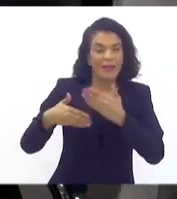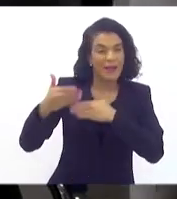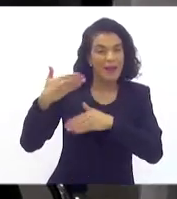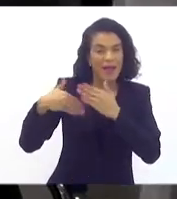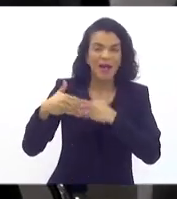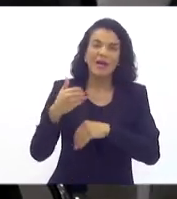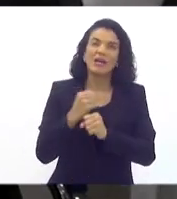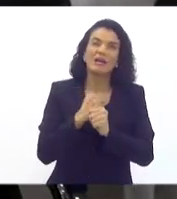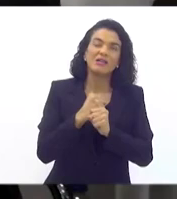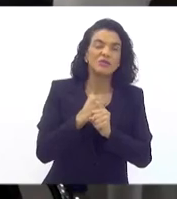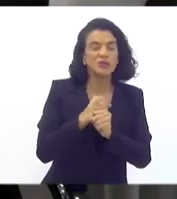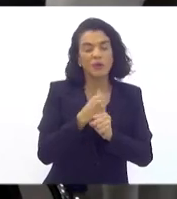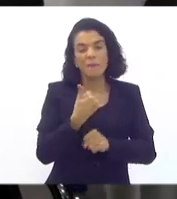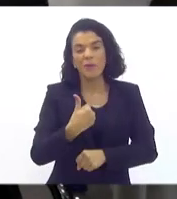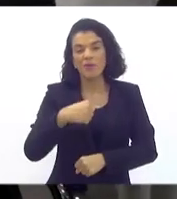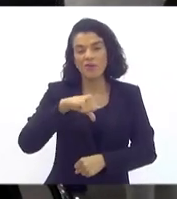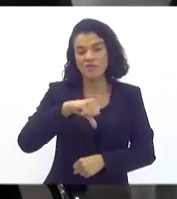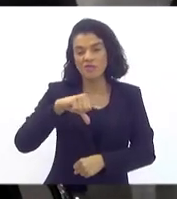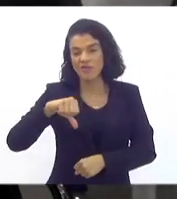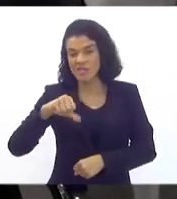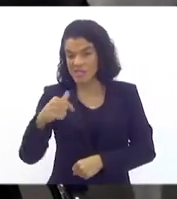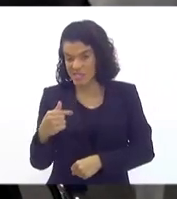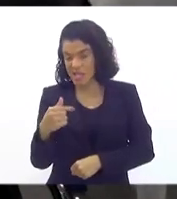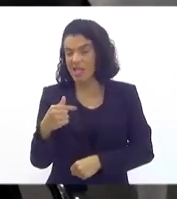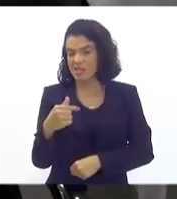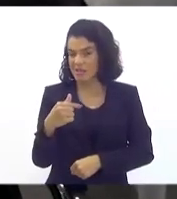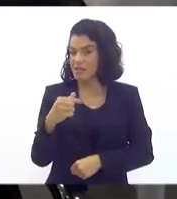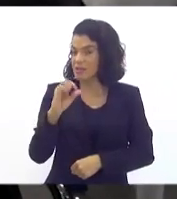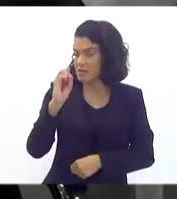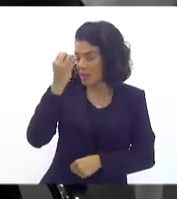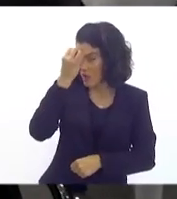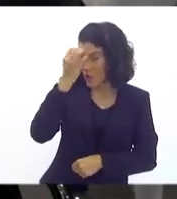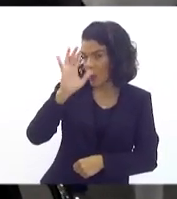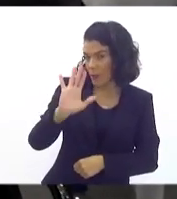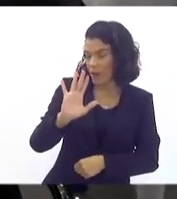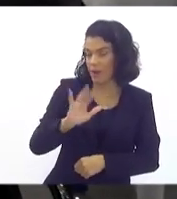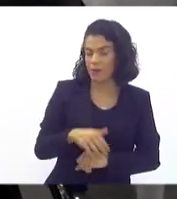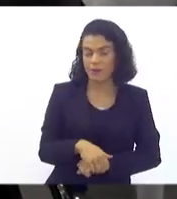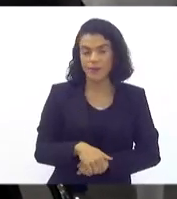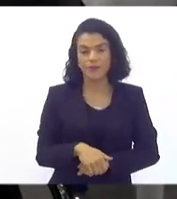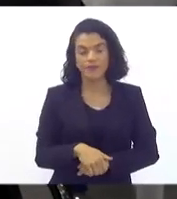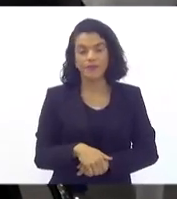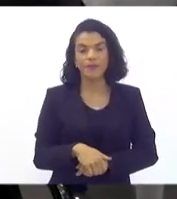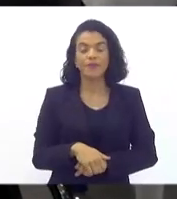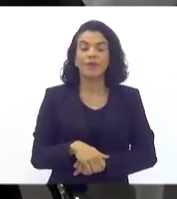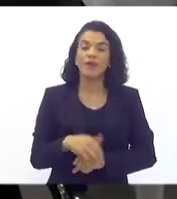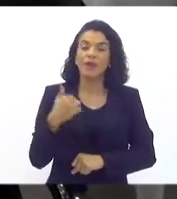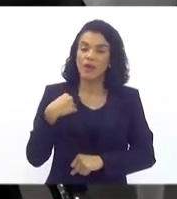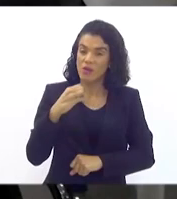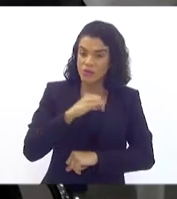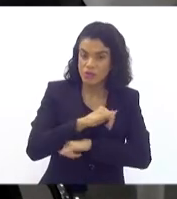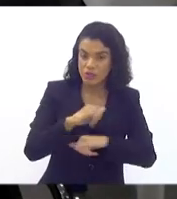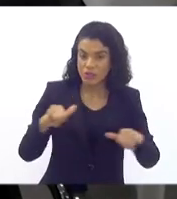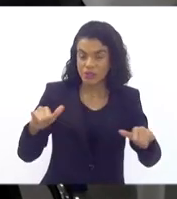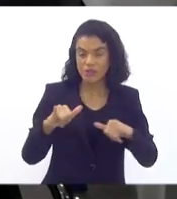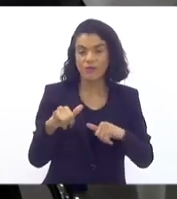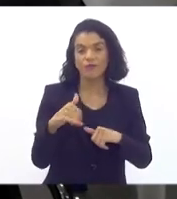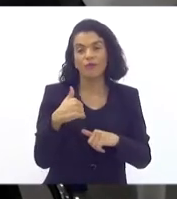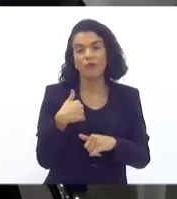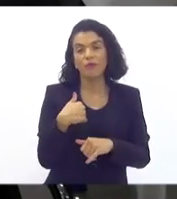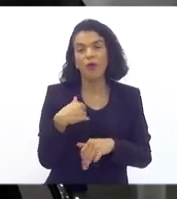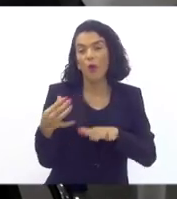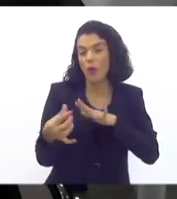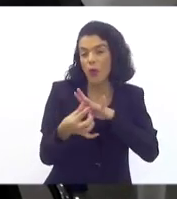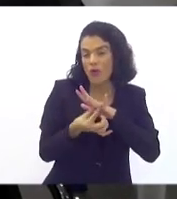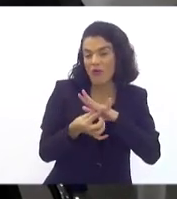anos anos 1997 também se não me falha memória então eu diria que mais ou menos assim fui um noivado